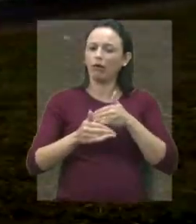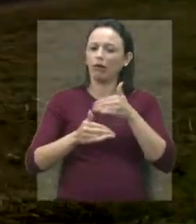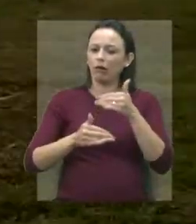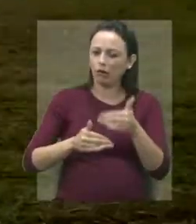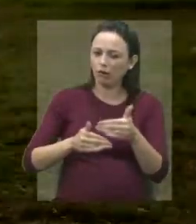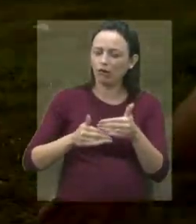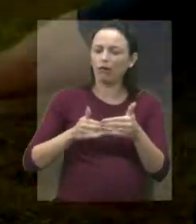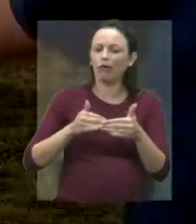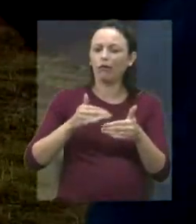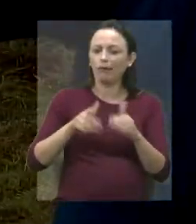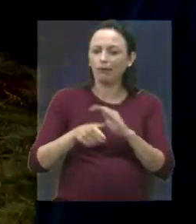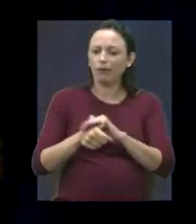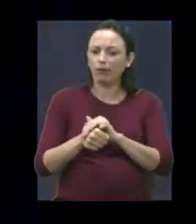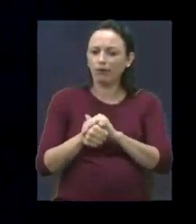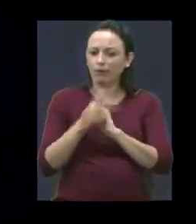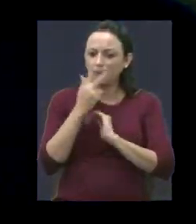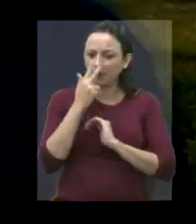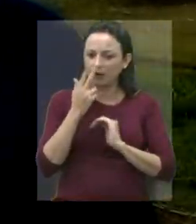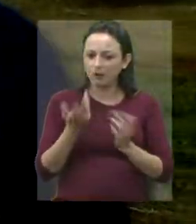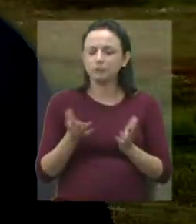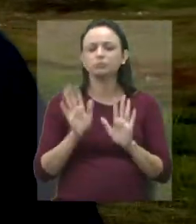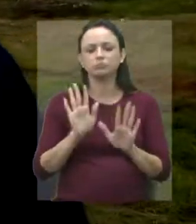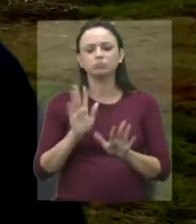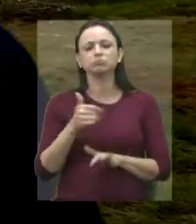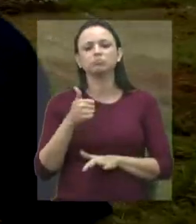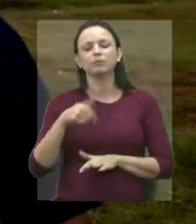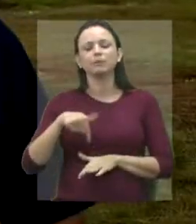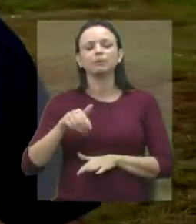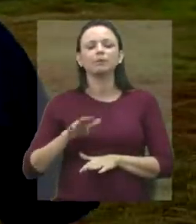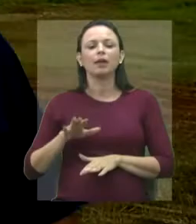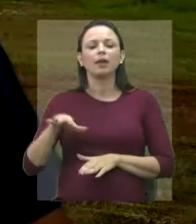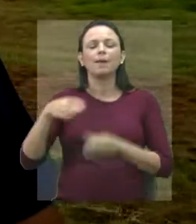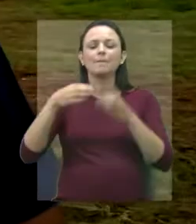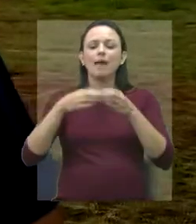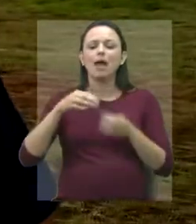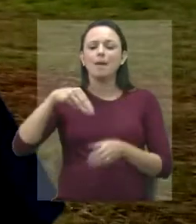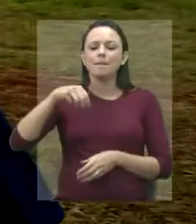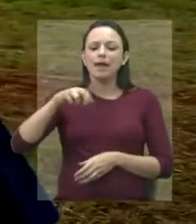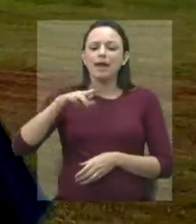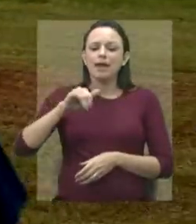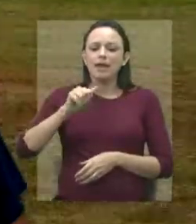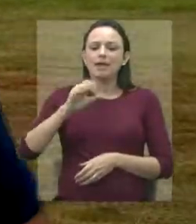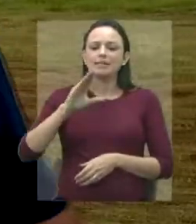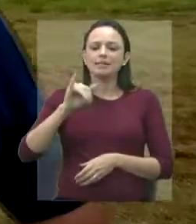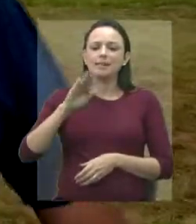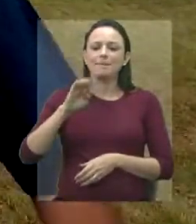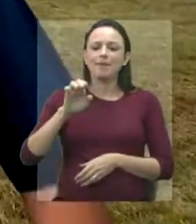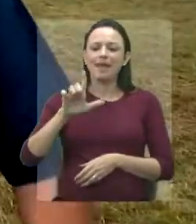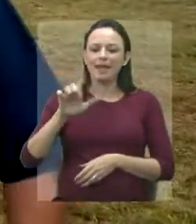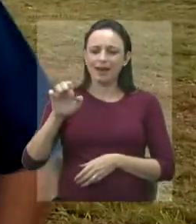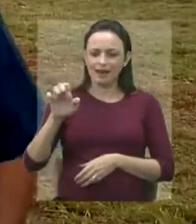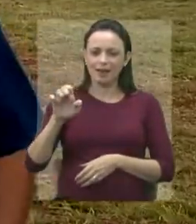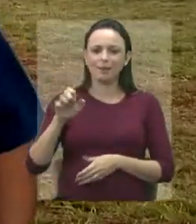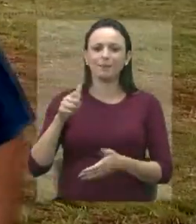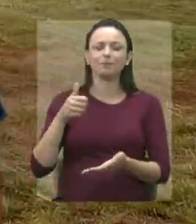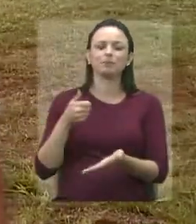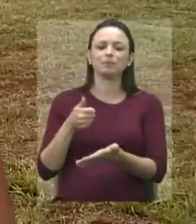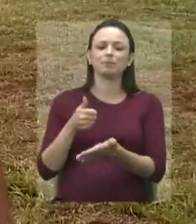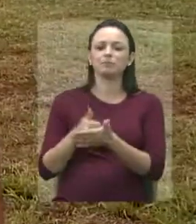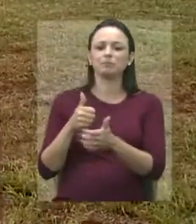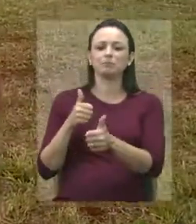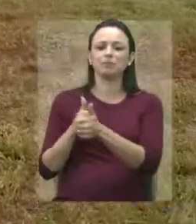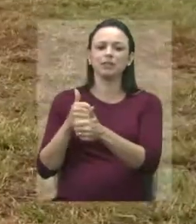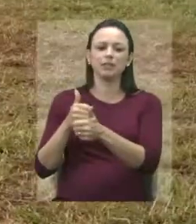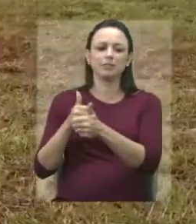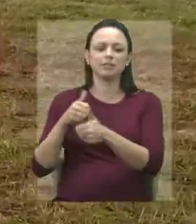indo. E aqui é no alto do Maria Cibele, aqui perto da Masa Fregolente.